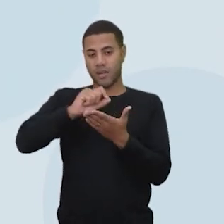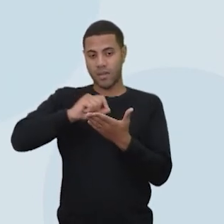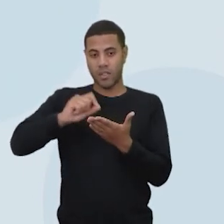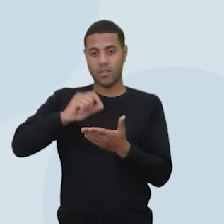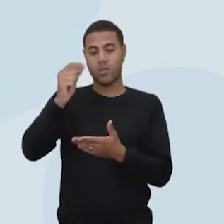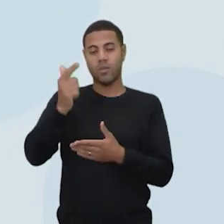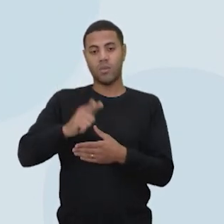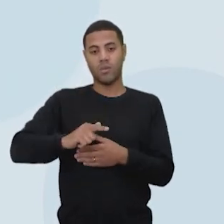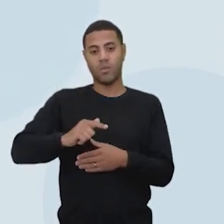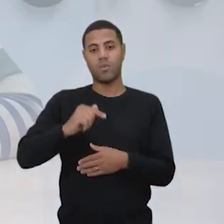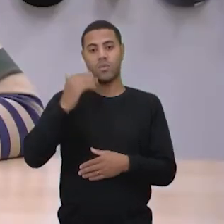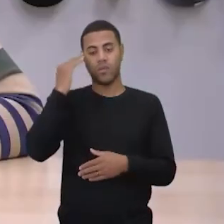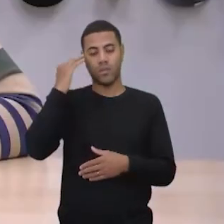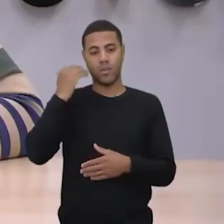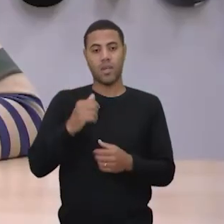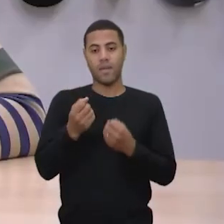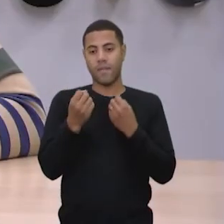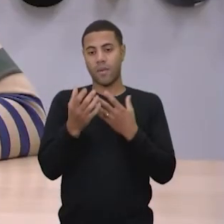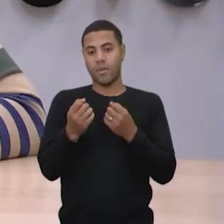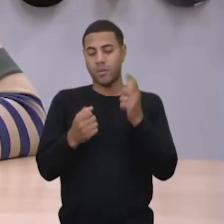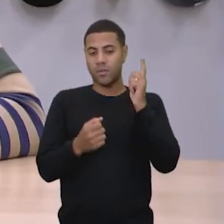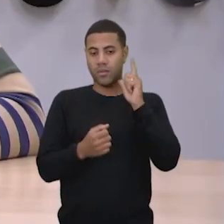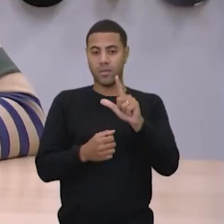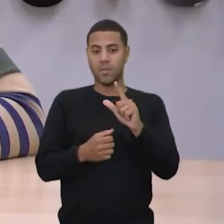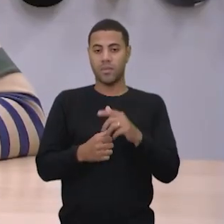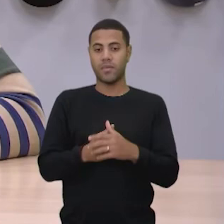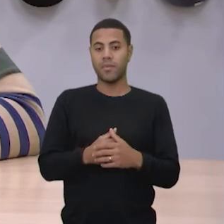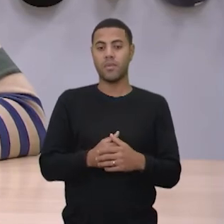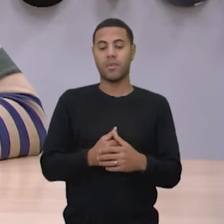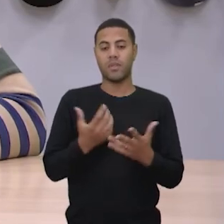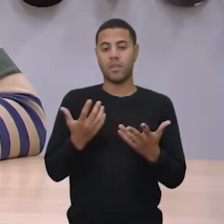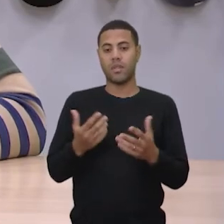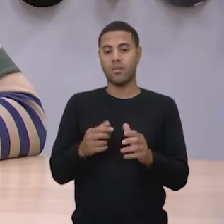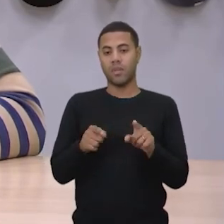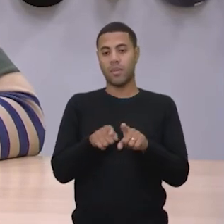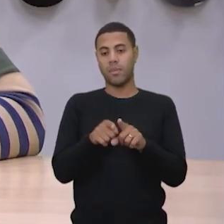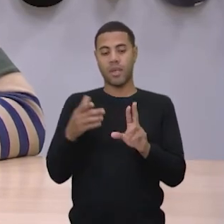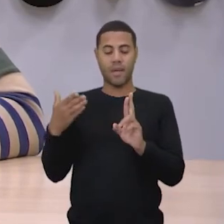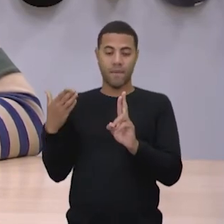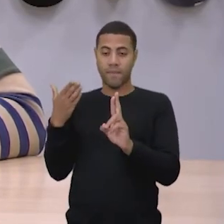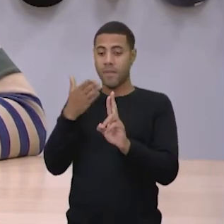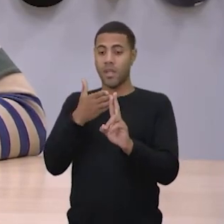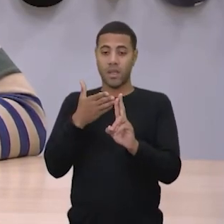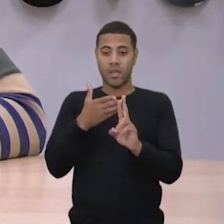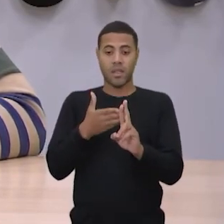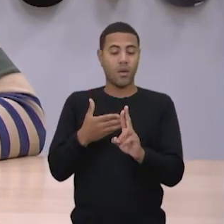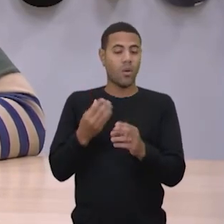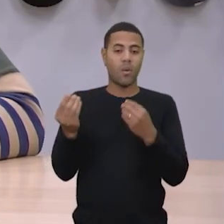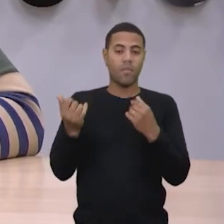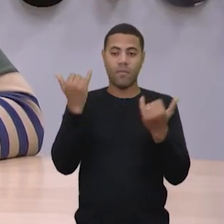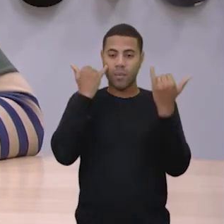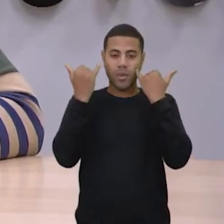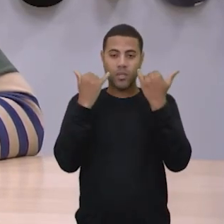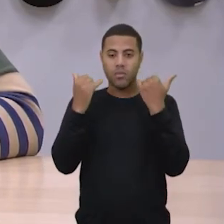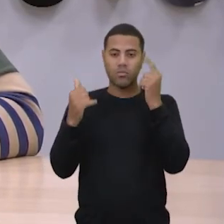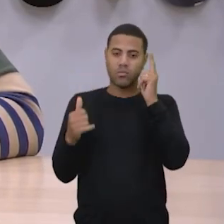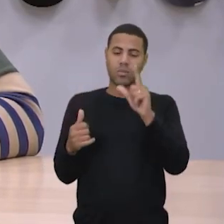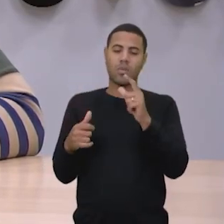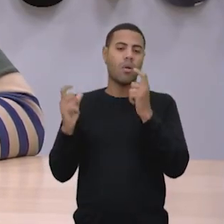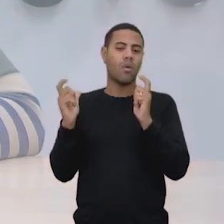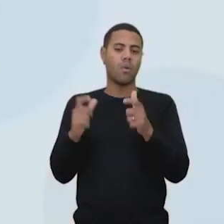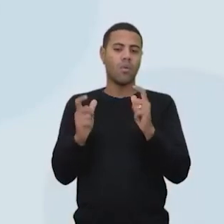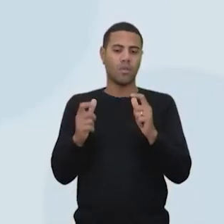tá? A informação correta. Anote as referências, ou seja, onde você conseguiu aquela informação, tá?